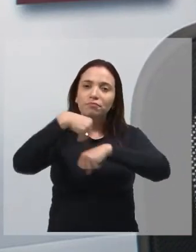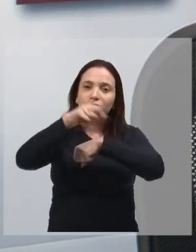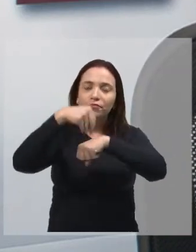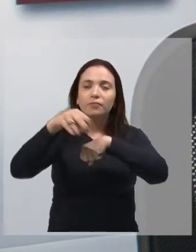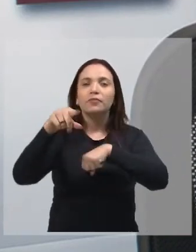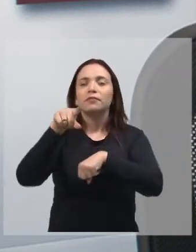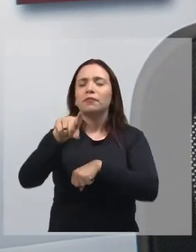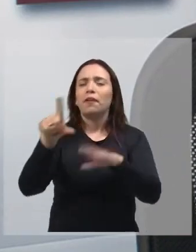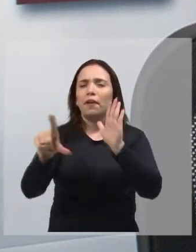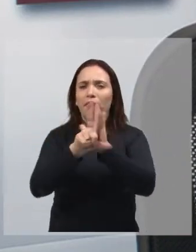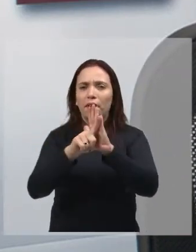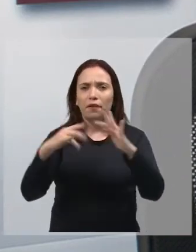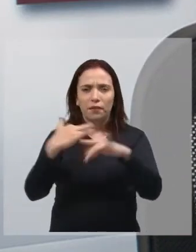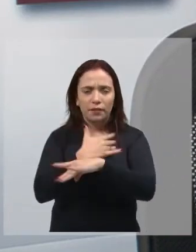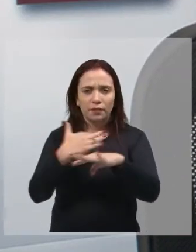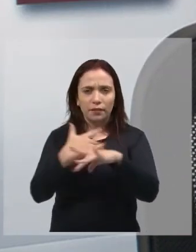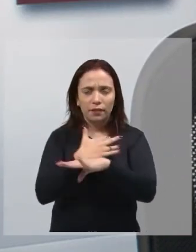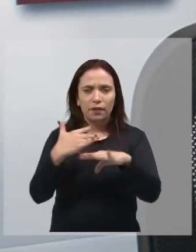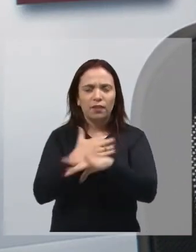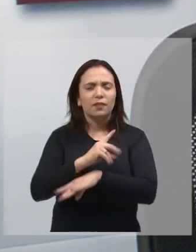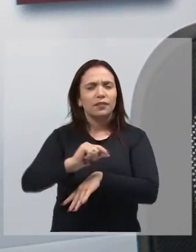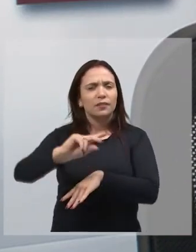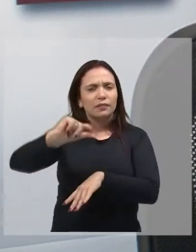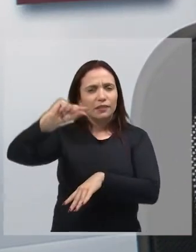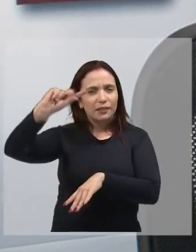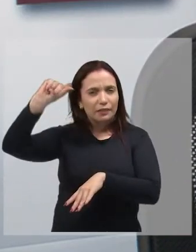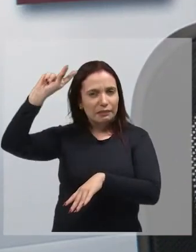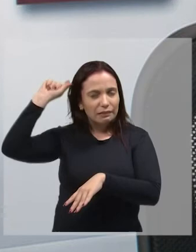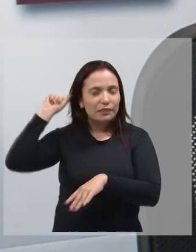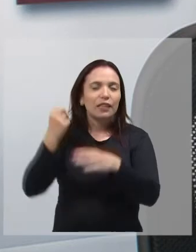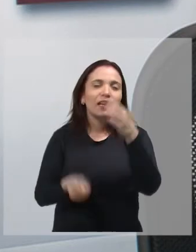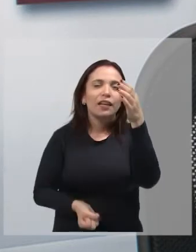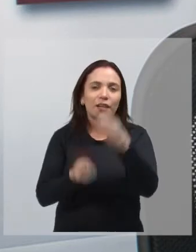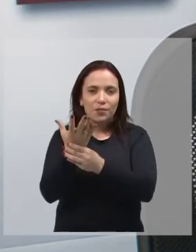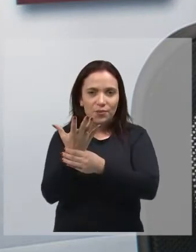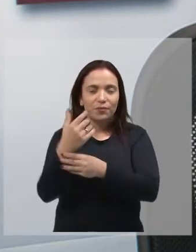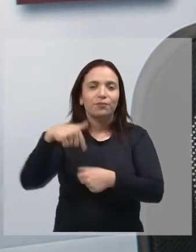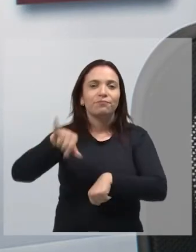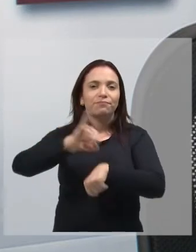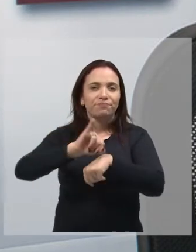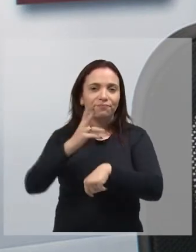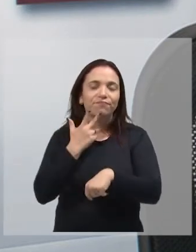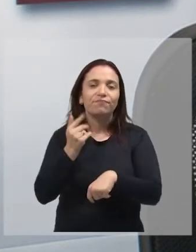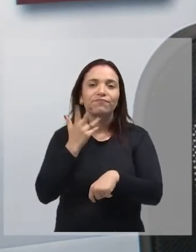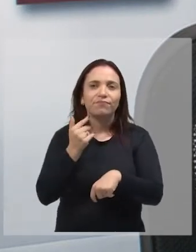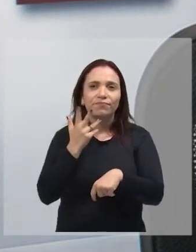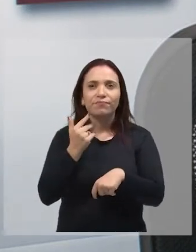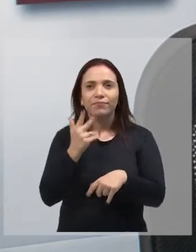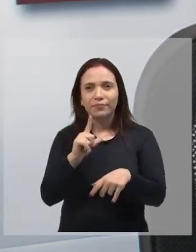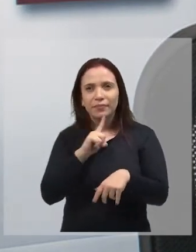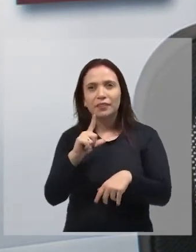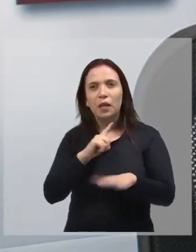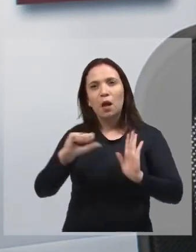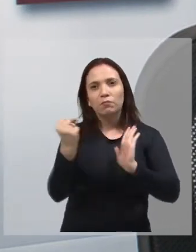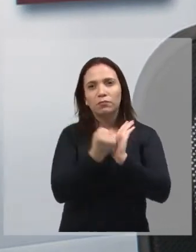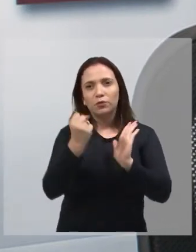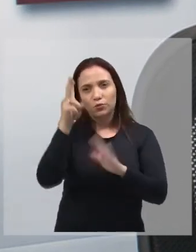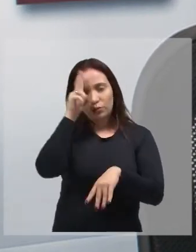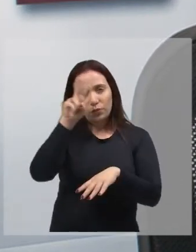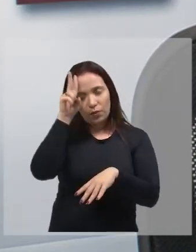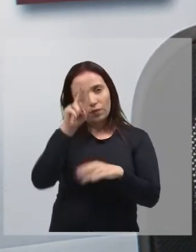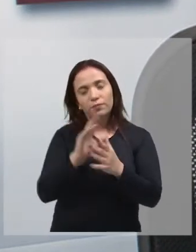esse código da cidade, né, Paulo, é antigo, né? Aqui na capital. Ela já tem sim. Uma história muito